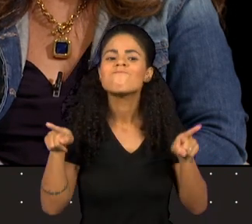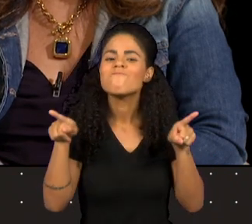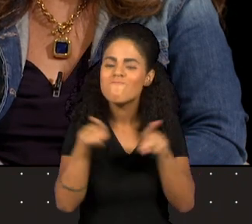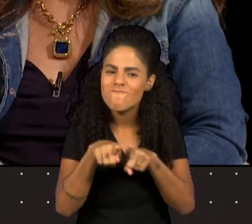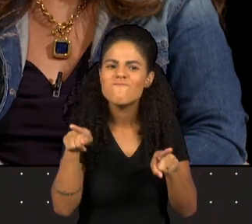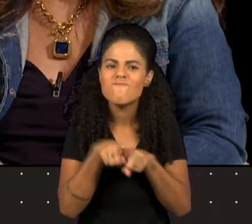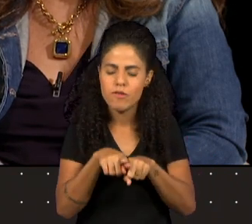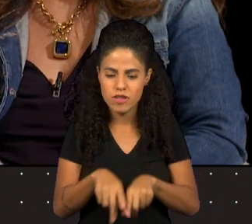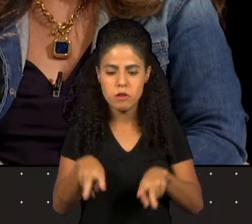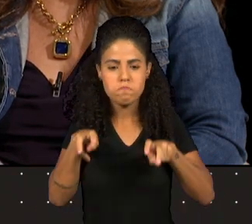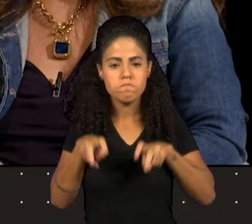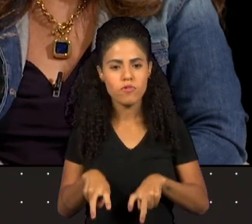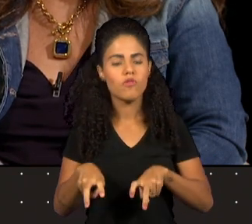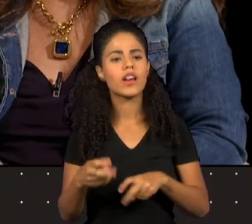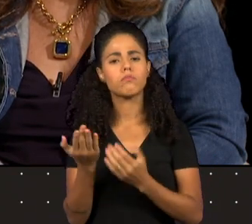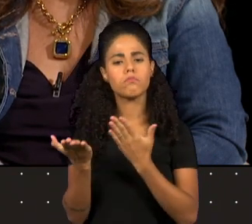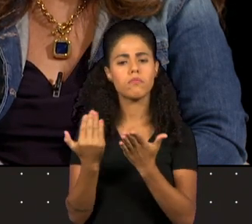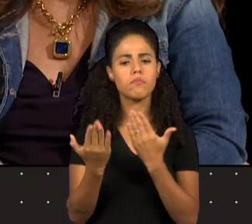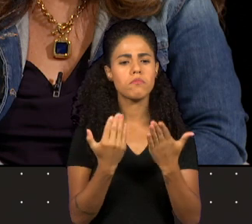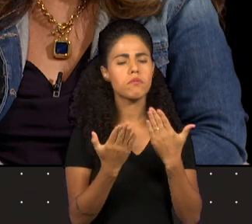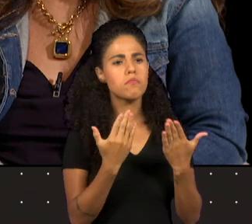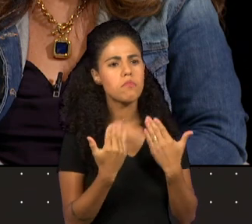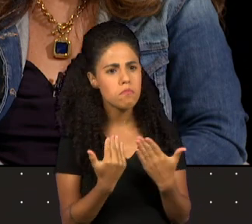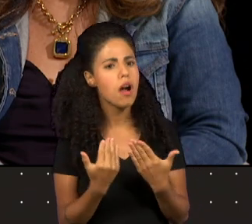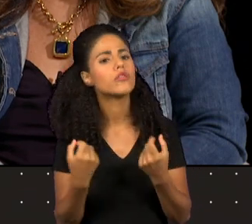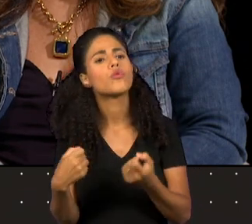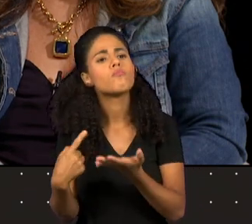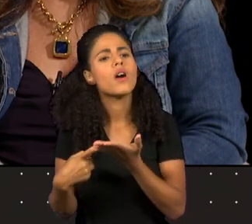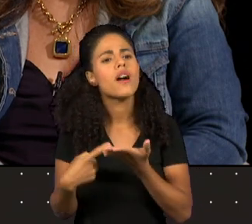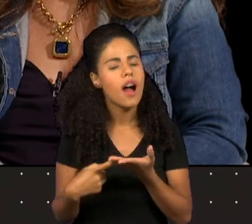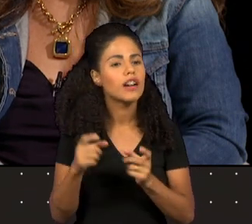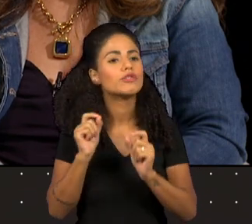mesas falando e alguma